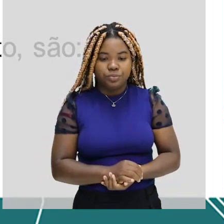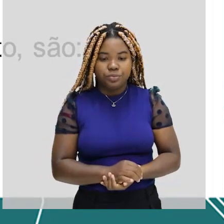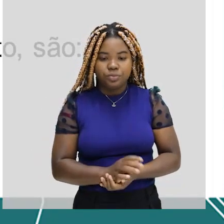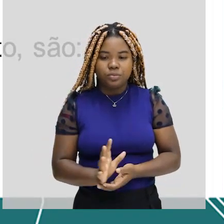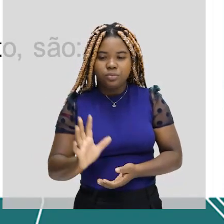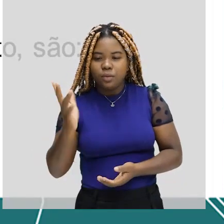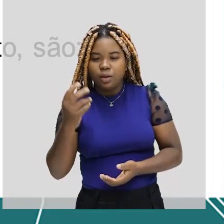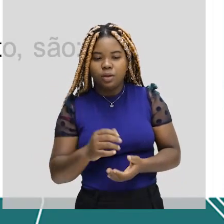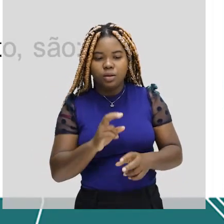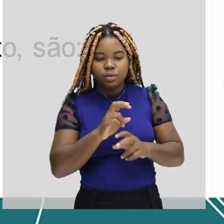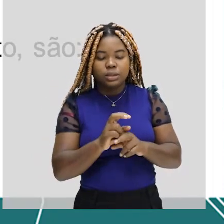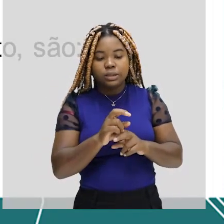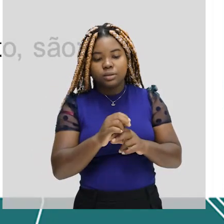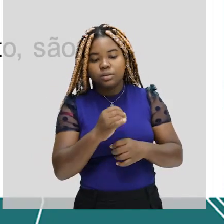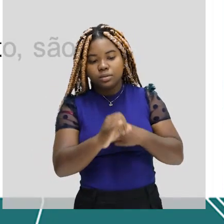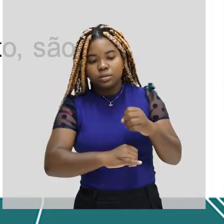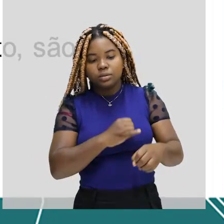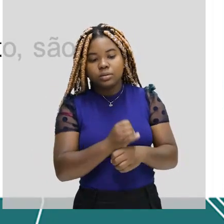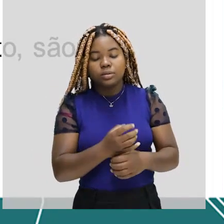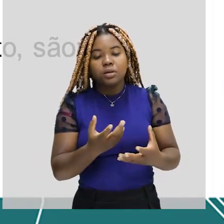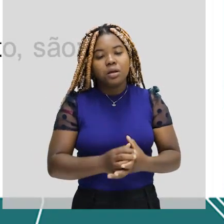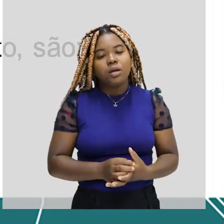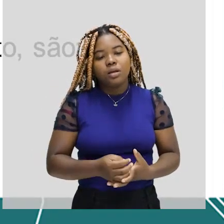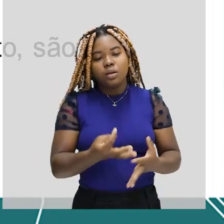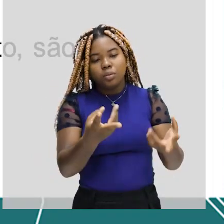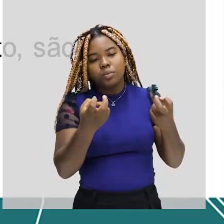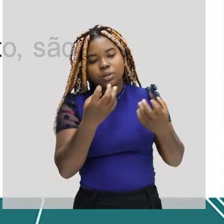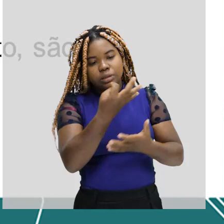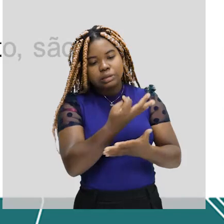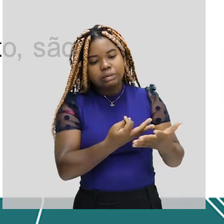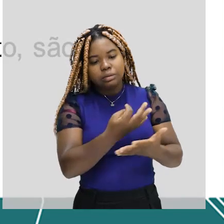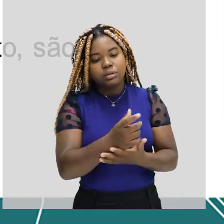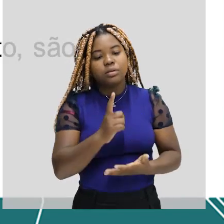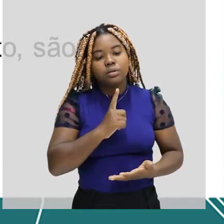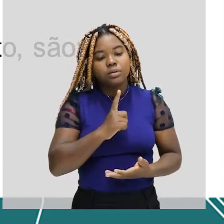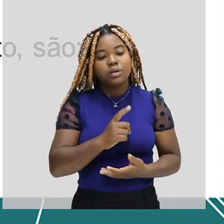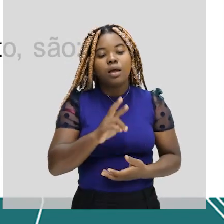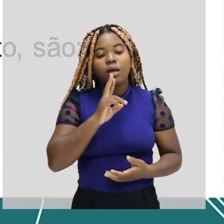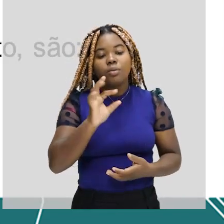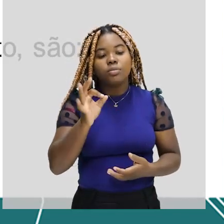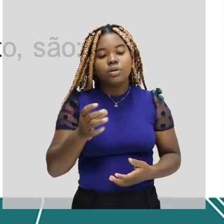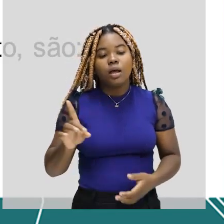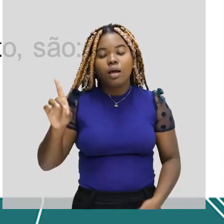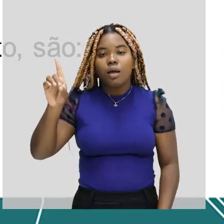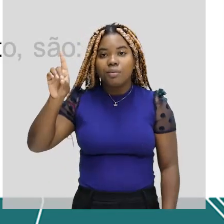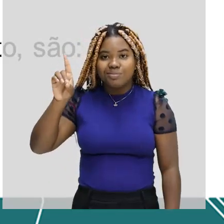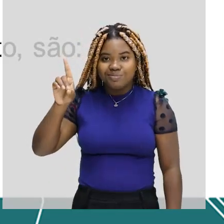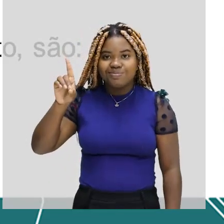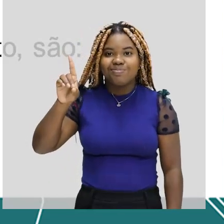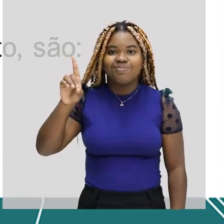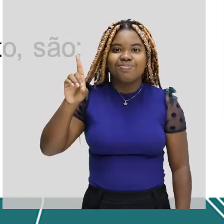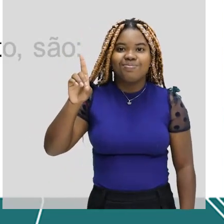o que acontece na internet. Considerando a presença dos verbos, eu tenho como resposta certa